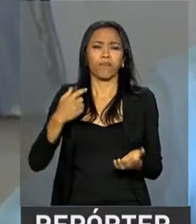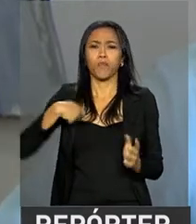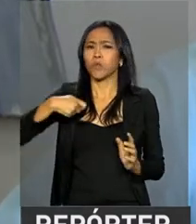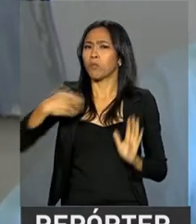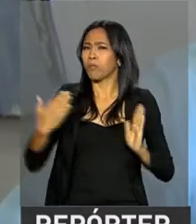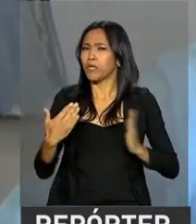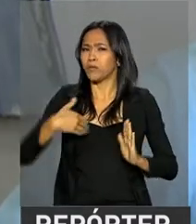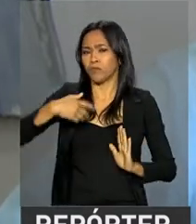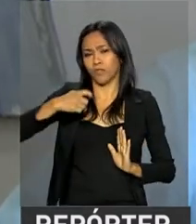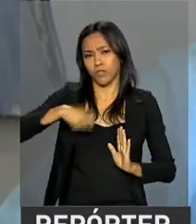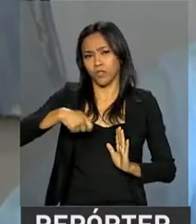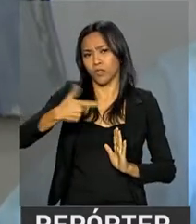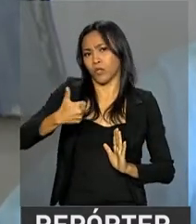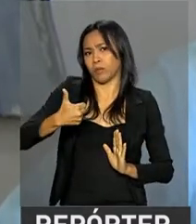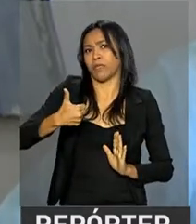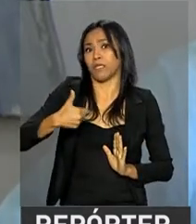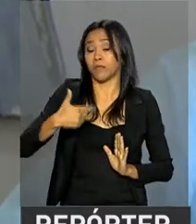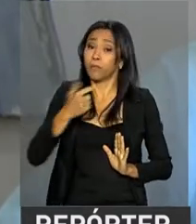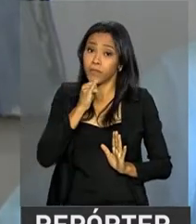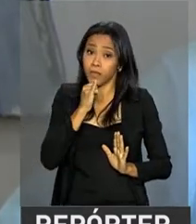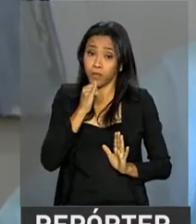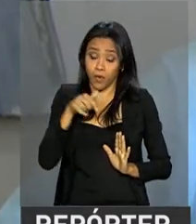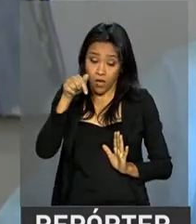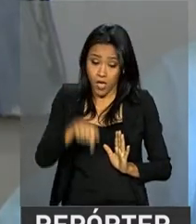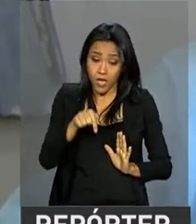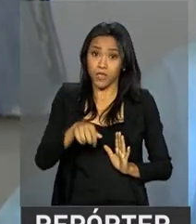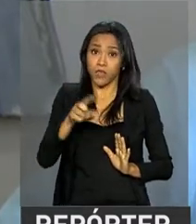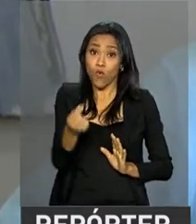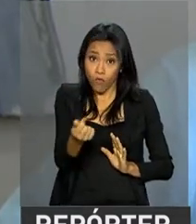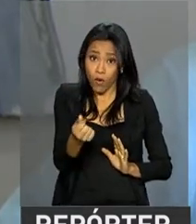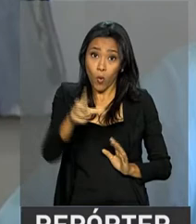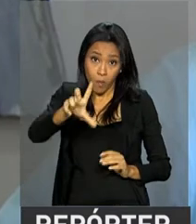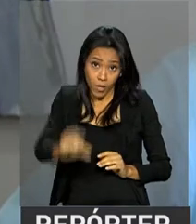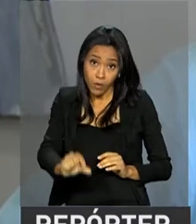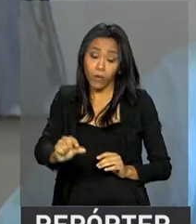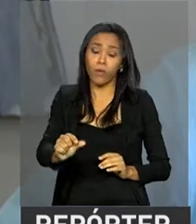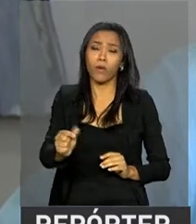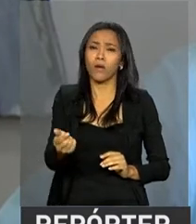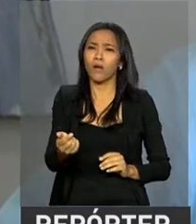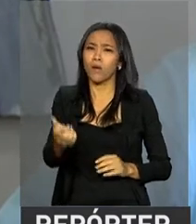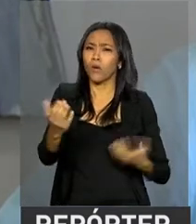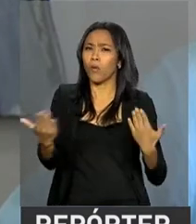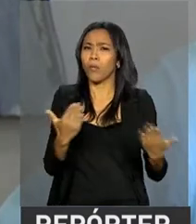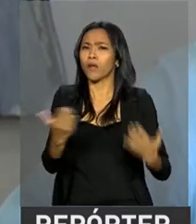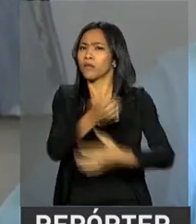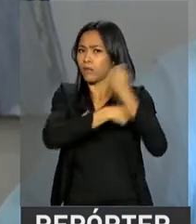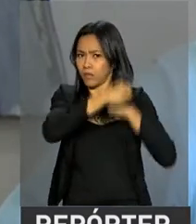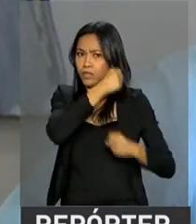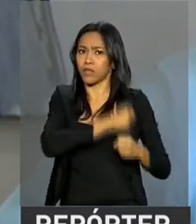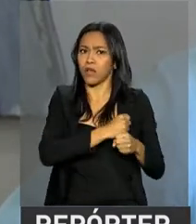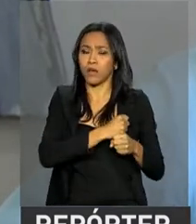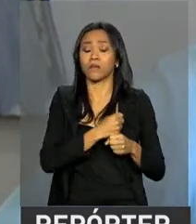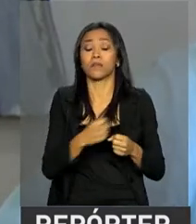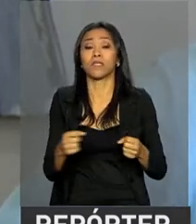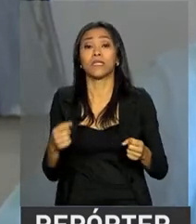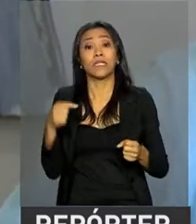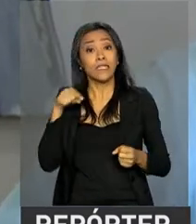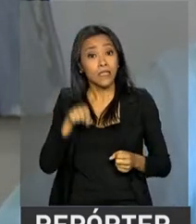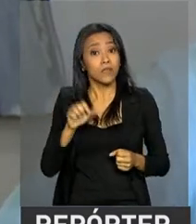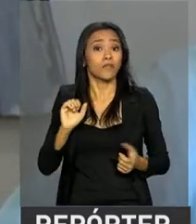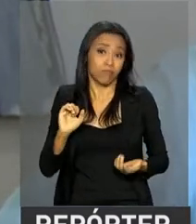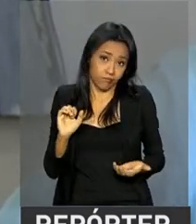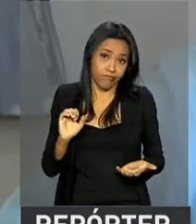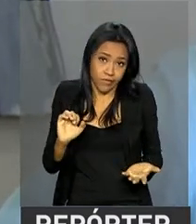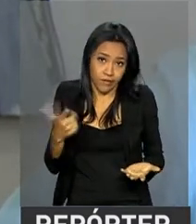meses então a gente compara o preço desse ano está bem menor do que o preço praticado no ano passado e esse claro